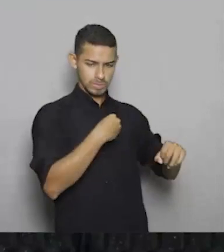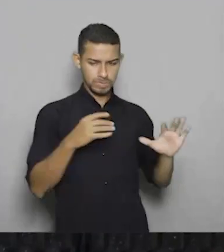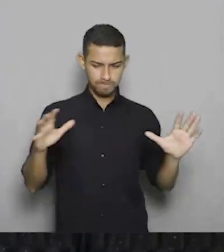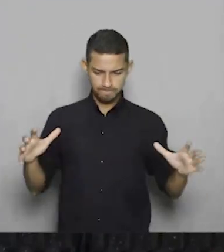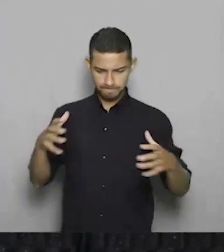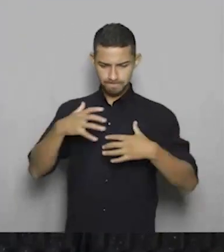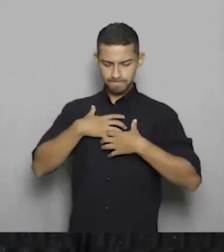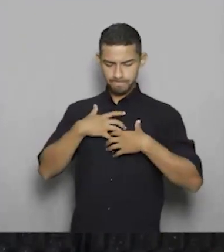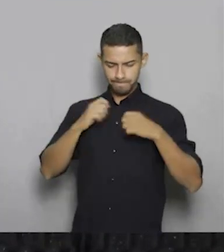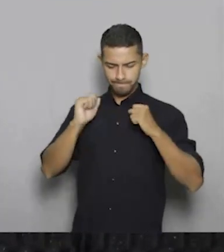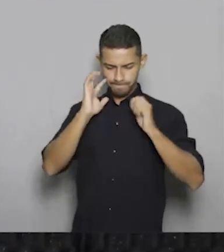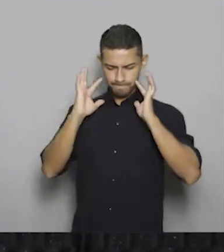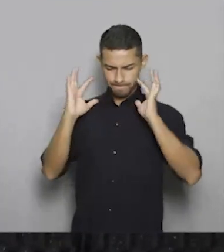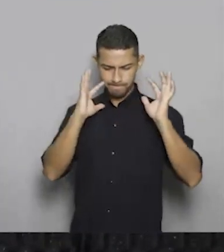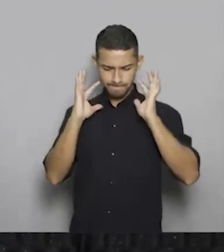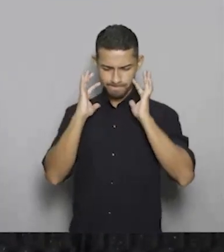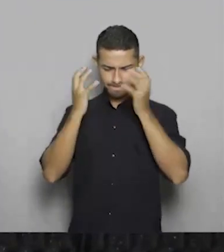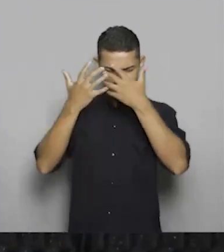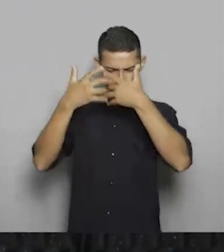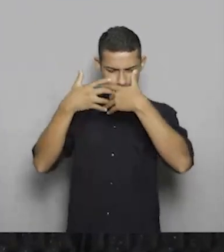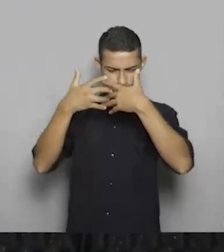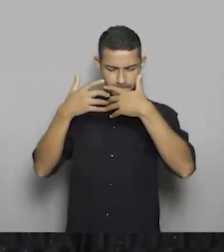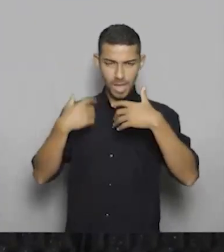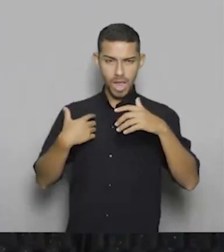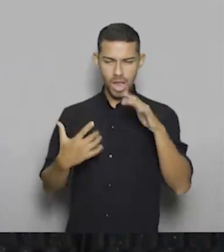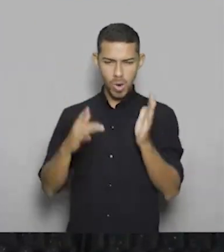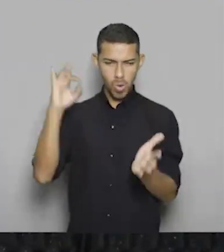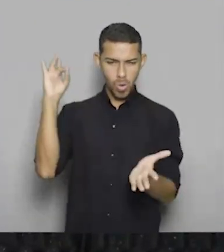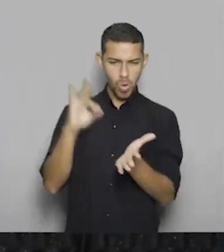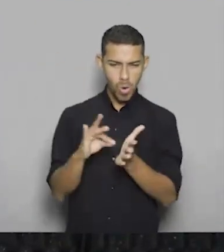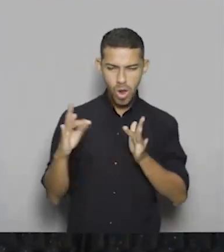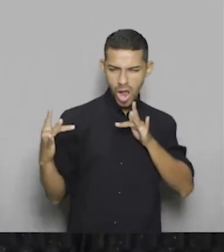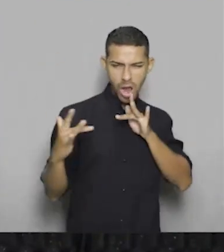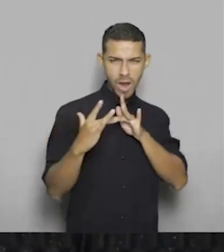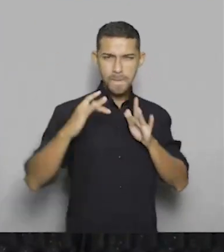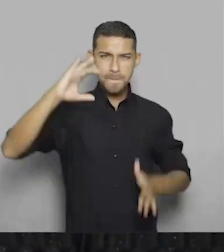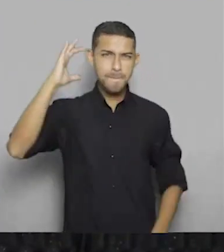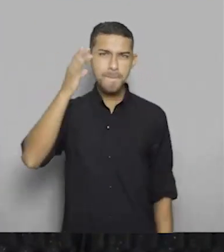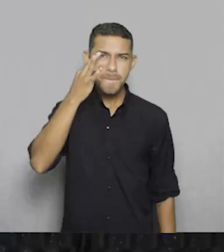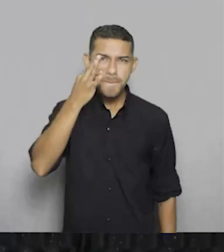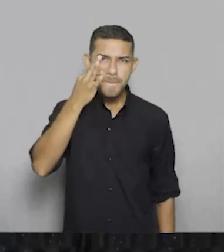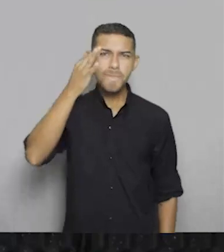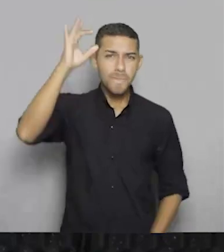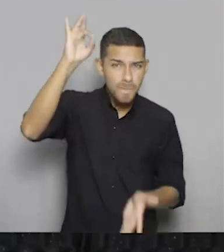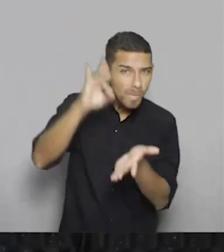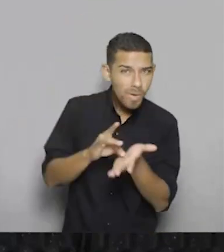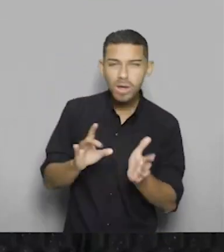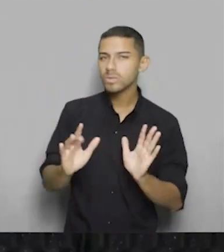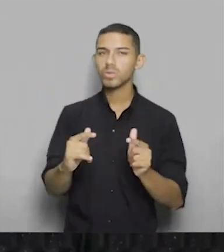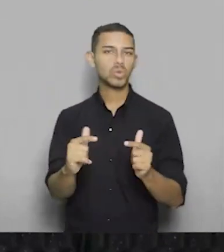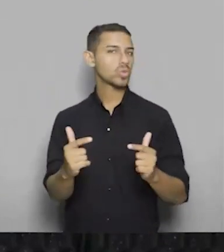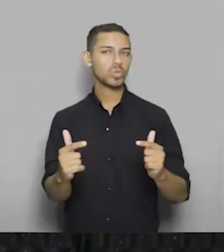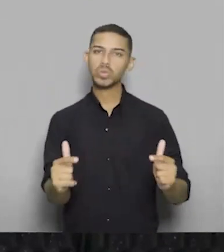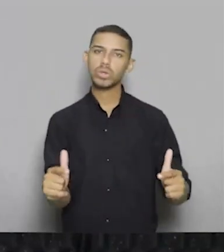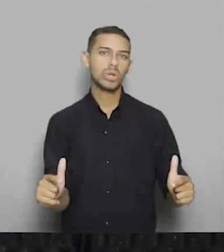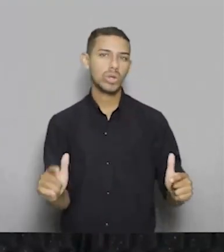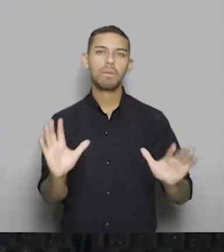real, apenas o que eu imagino que seja, tá? E aí, quando nós